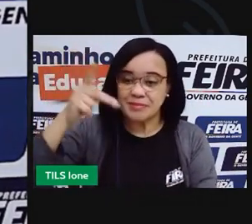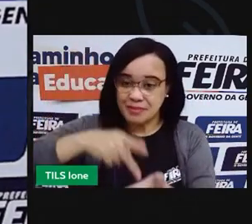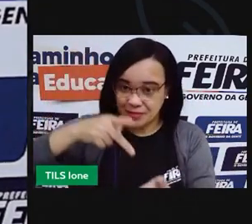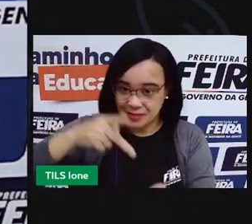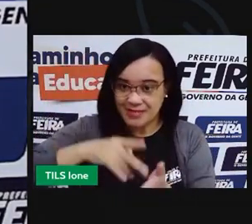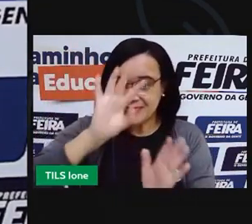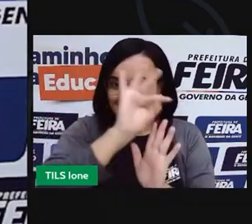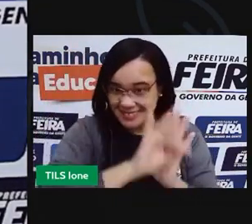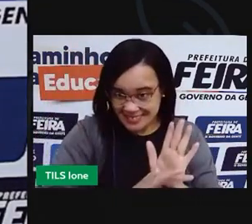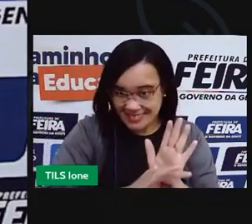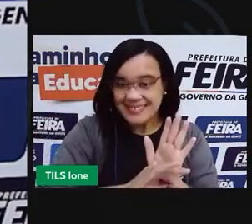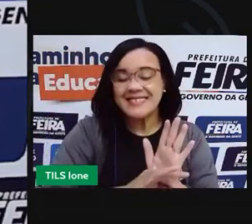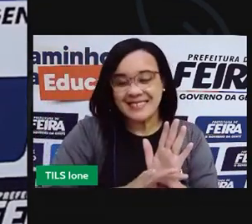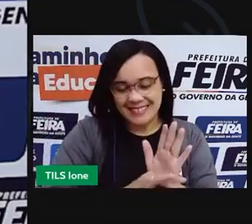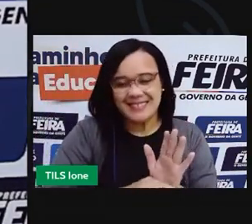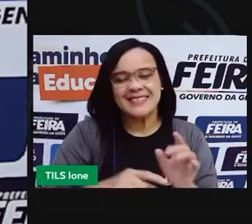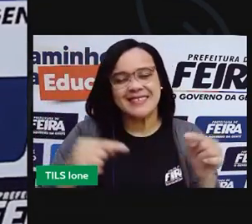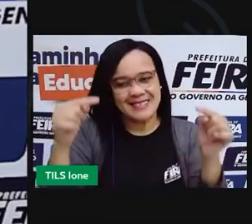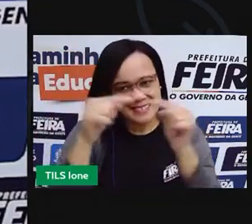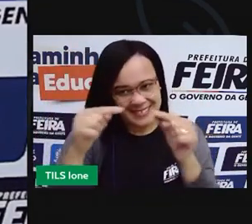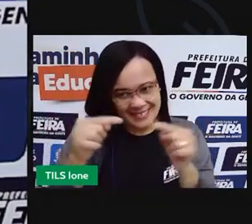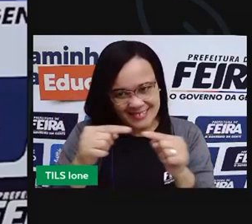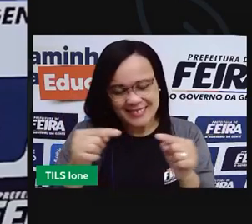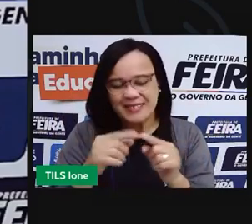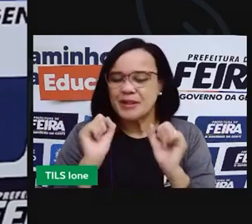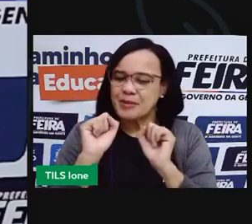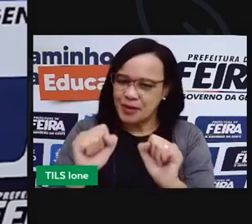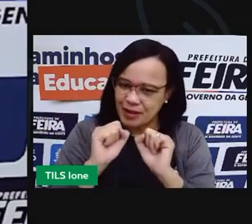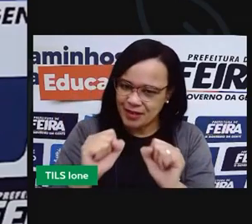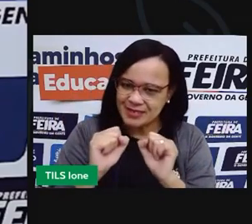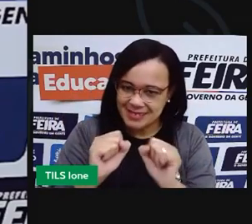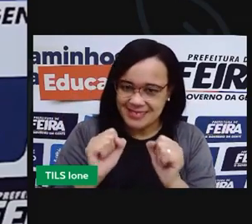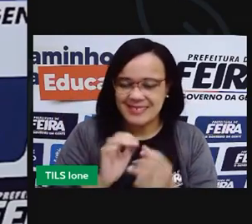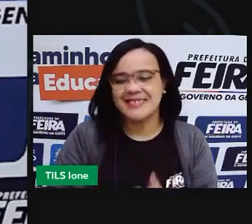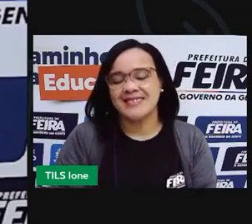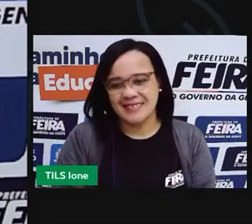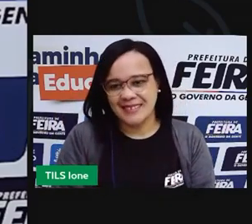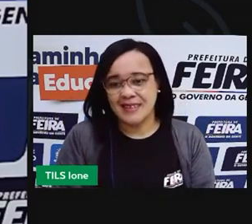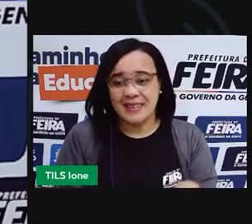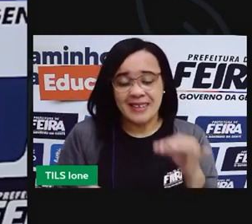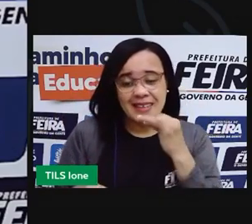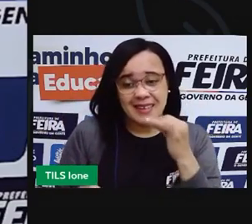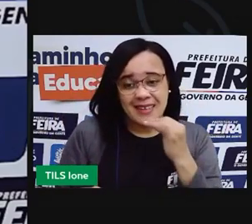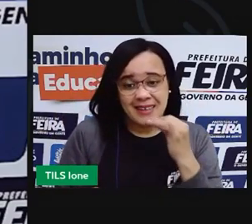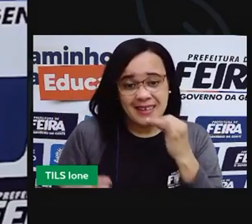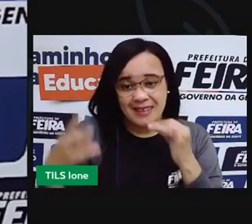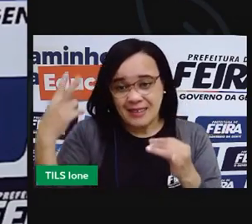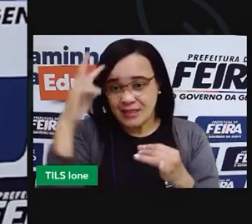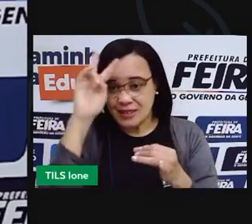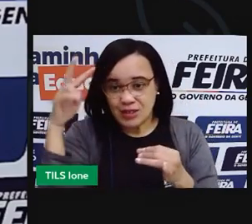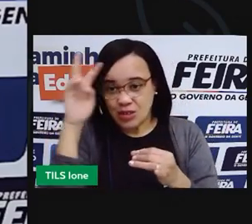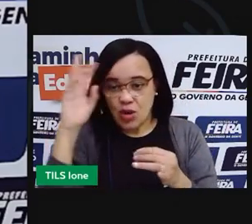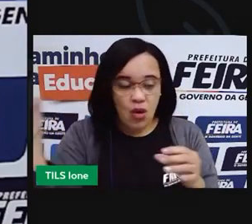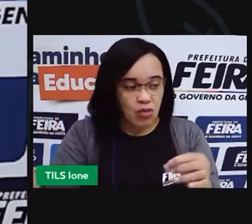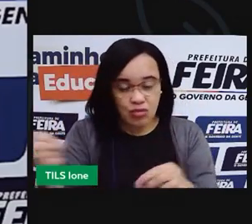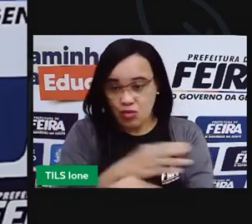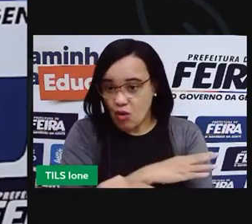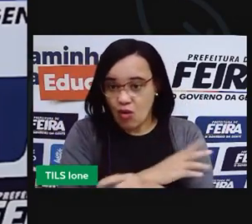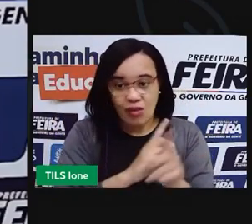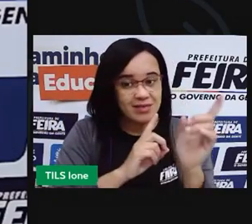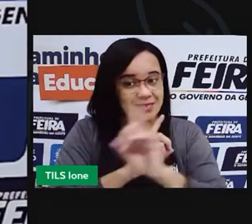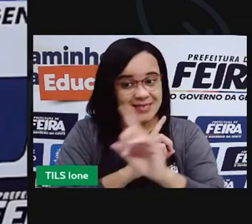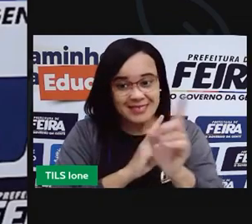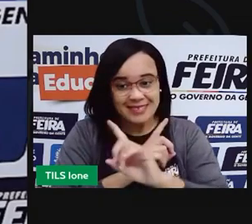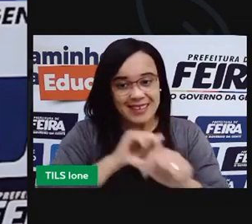aqui é o Lobo Não Morde, é uma história, não é totalmente inédita. Ela está